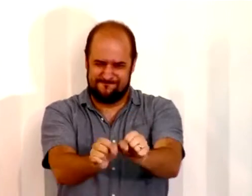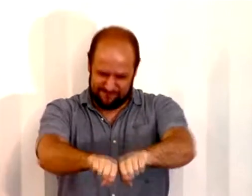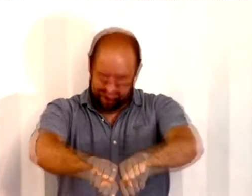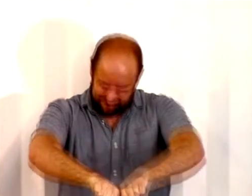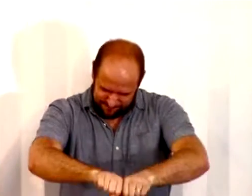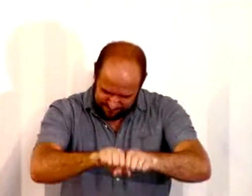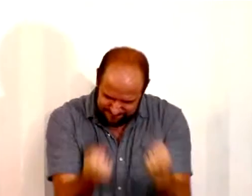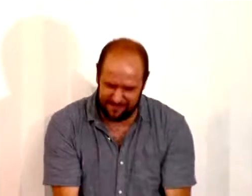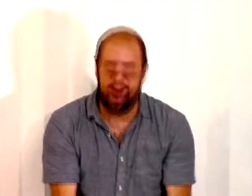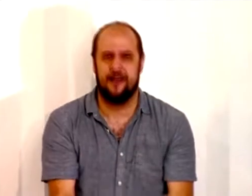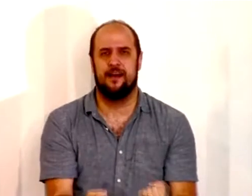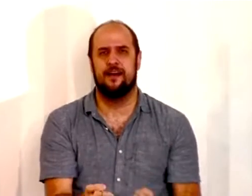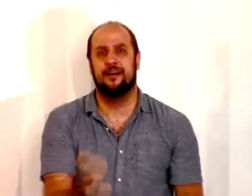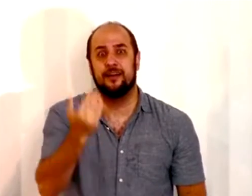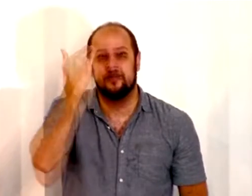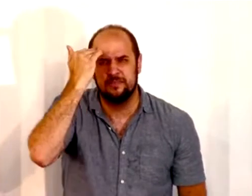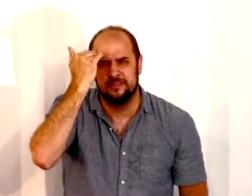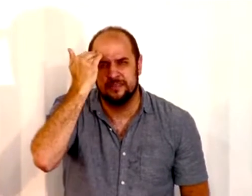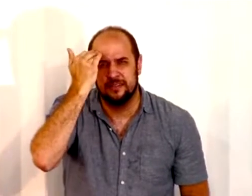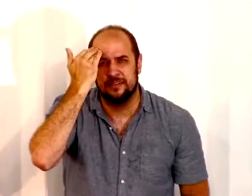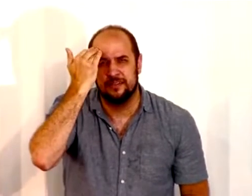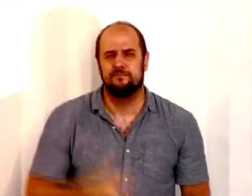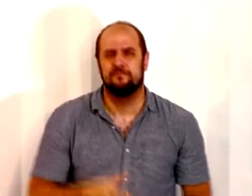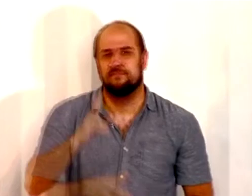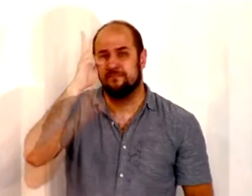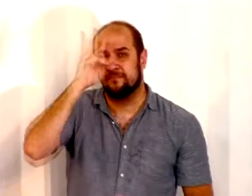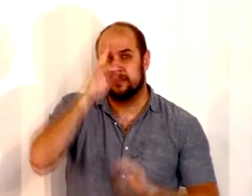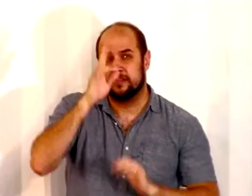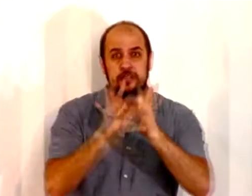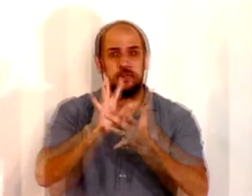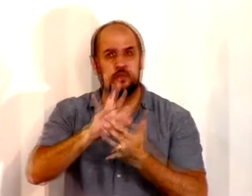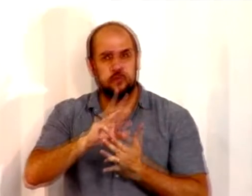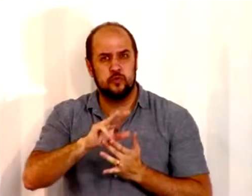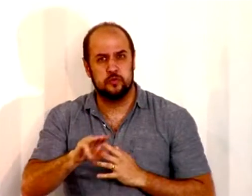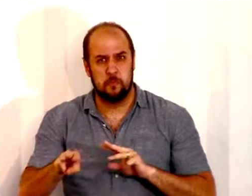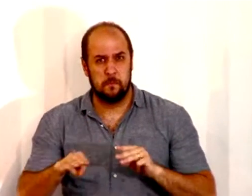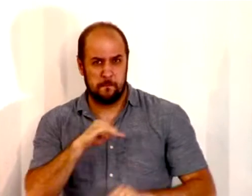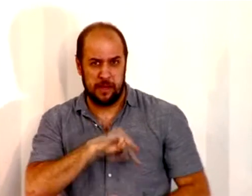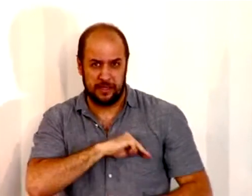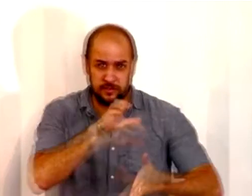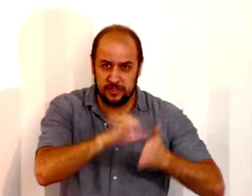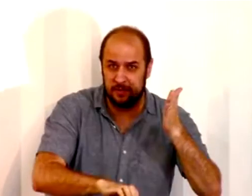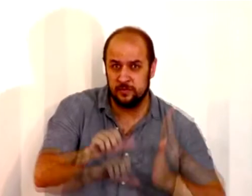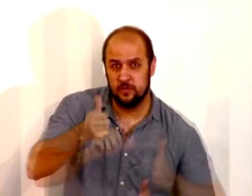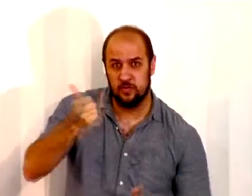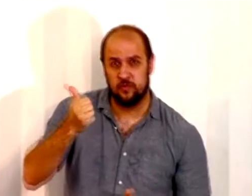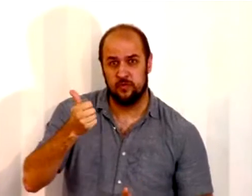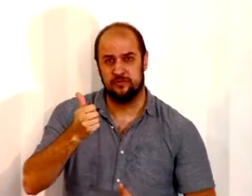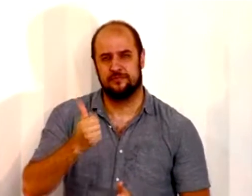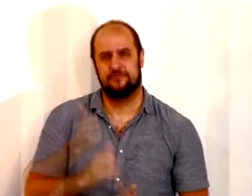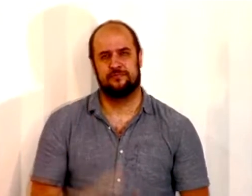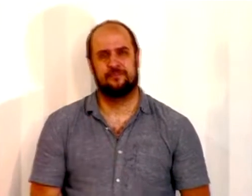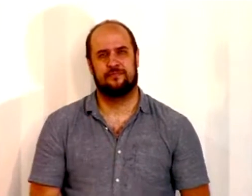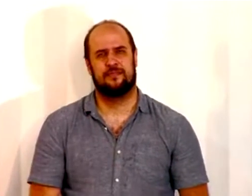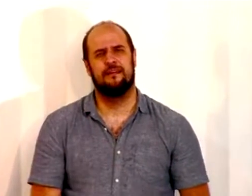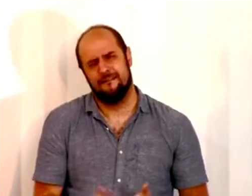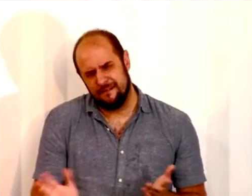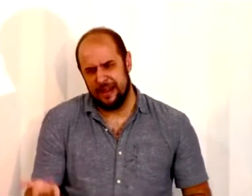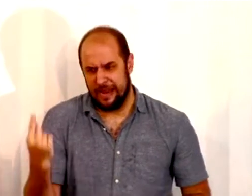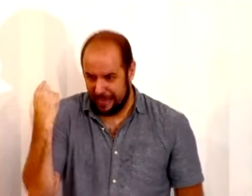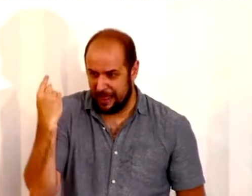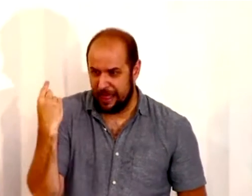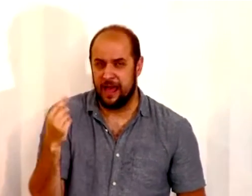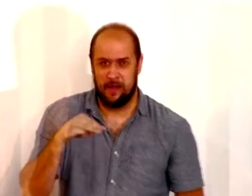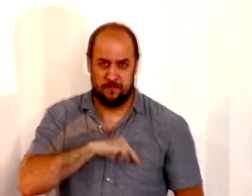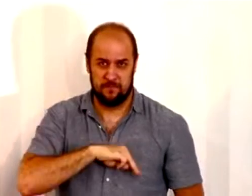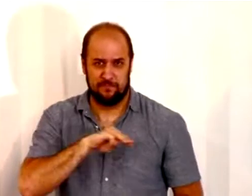estava pesando sobre eles. Irmãos, lembro das palavras do Senhor Jesus lá em Mateus capítulo 11, verso 28. É claro que inicialmente aquelas palavras